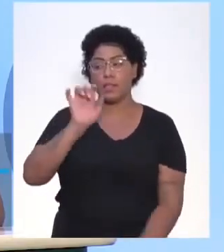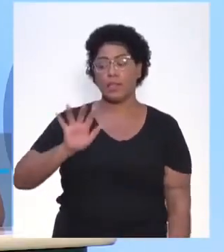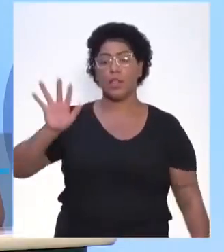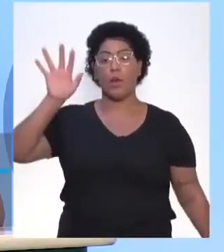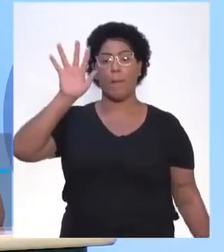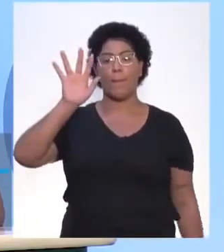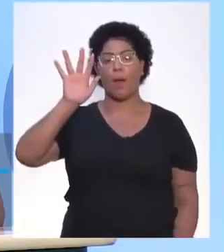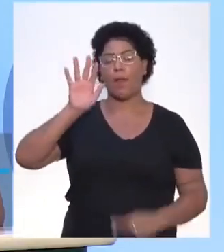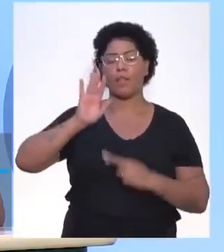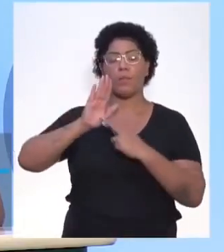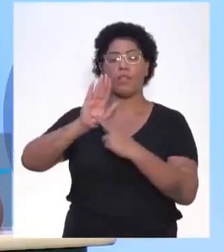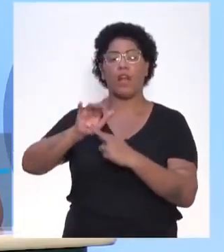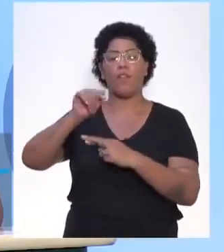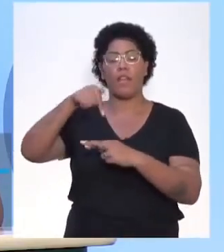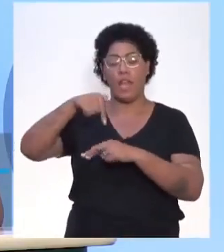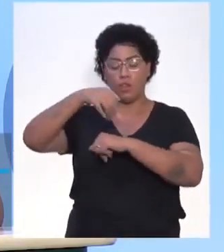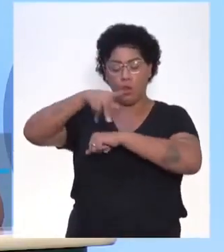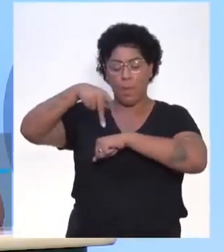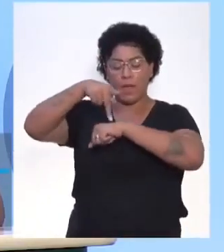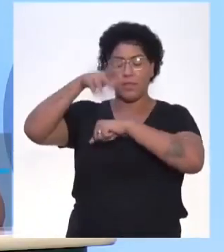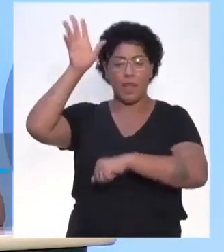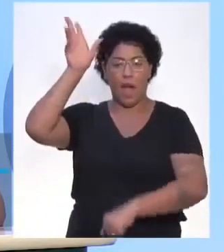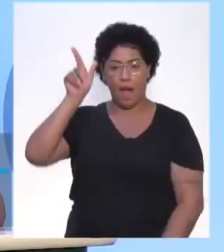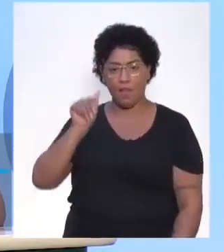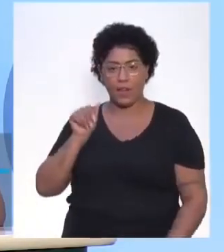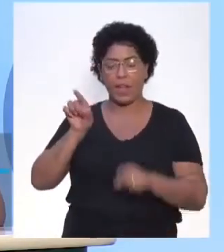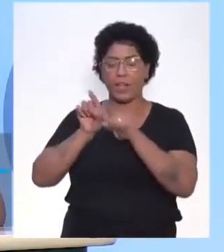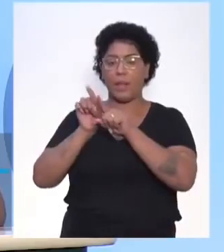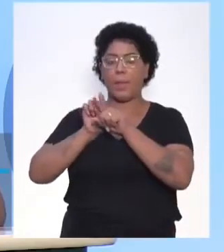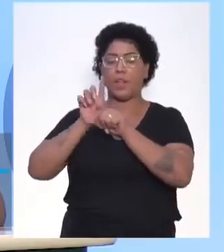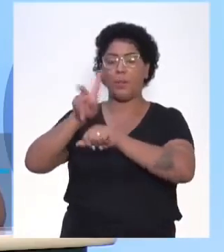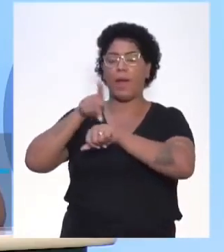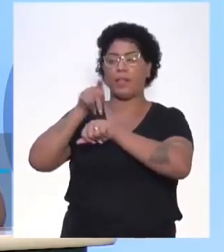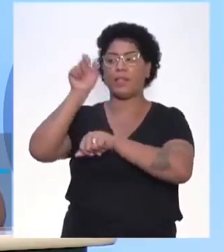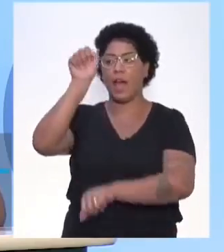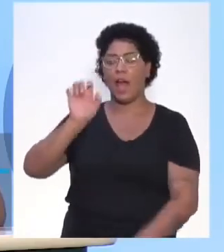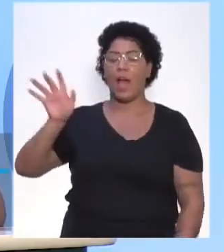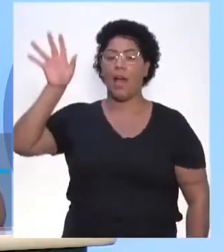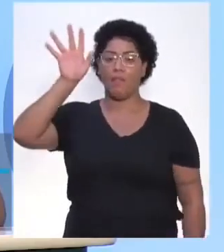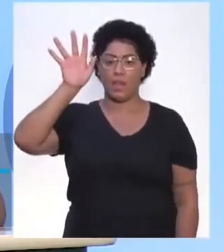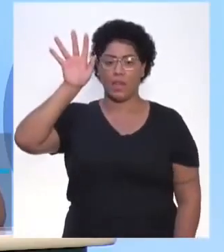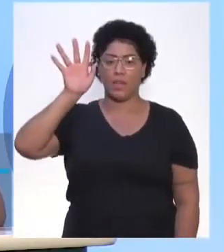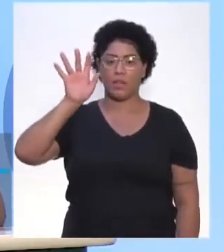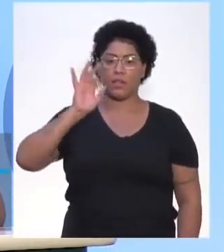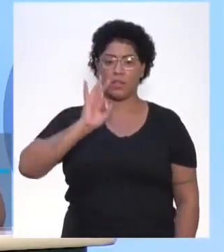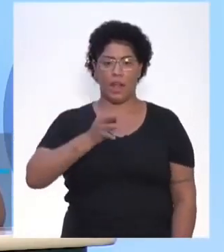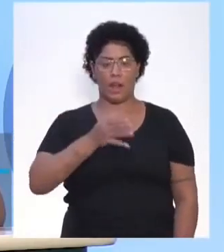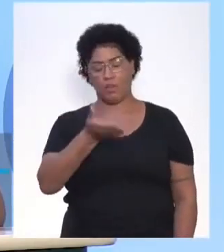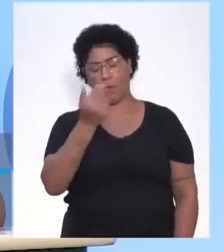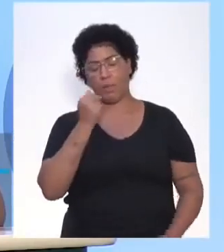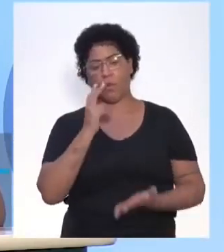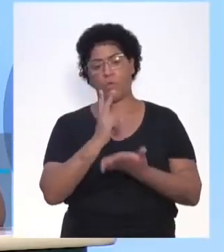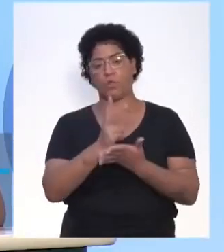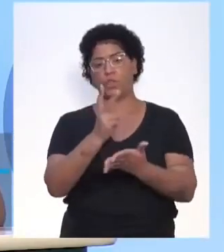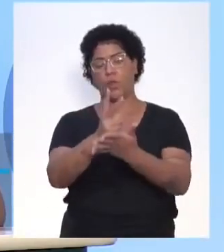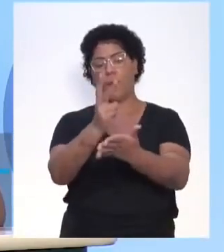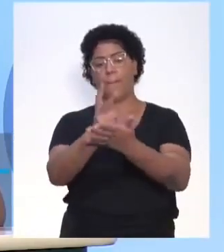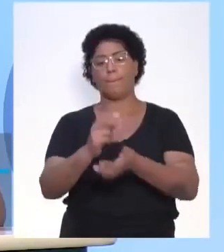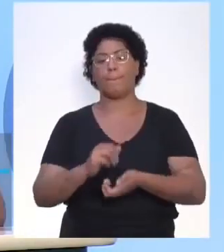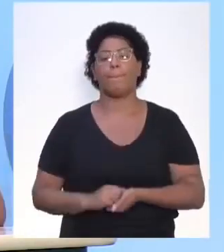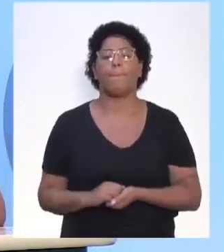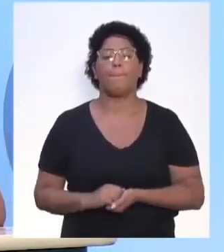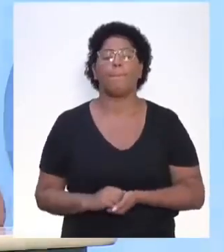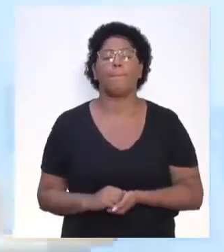territórios, nos continentes da África e da Ásia também. Beleza? Vamos continuar, então. Vamos falar